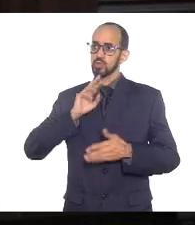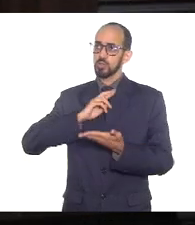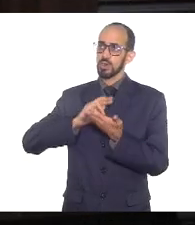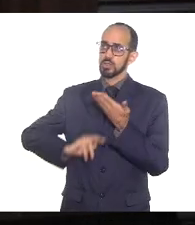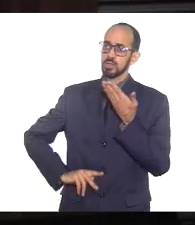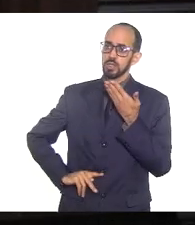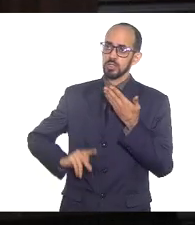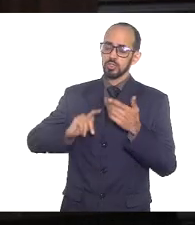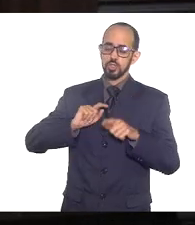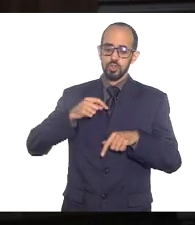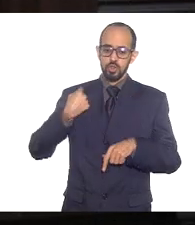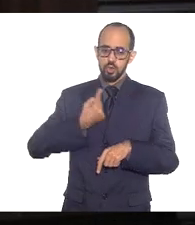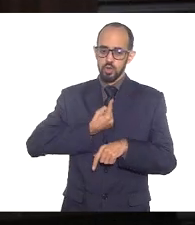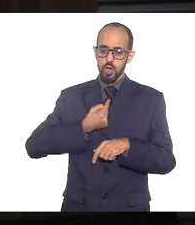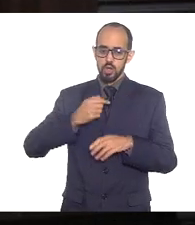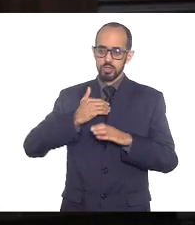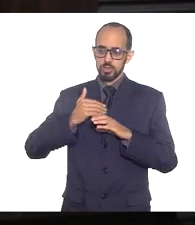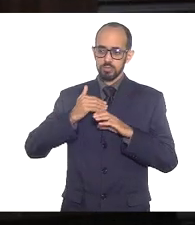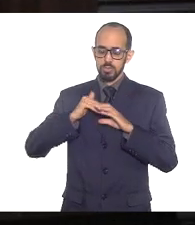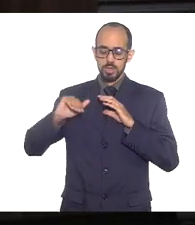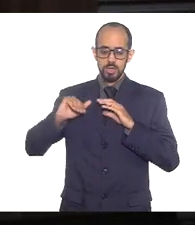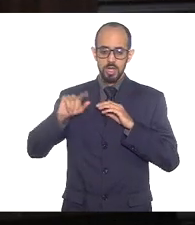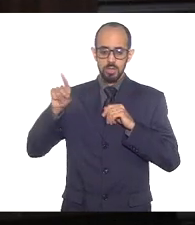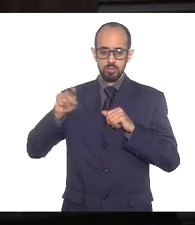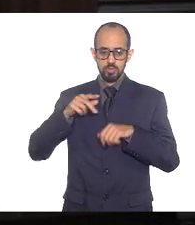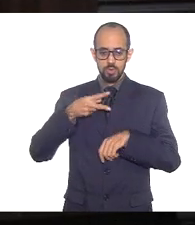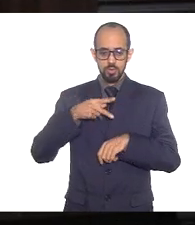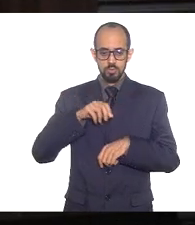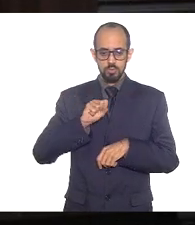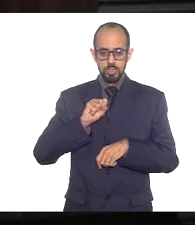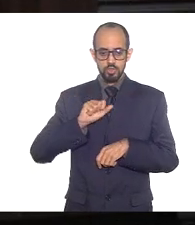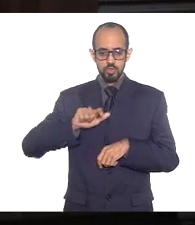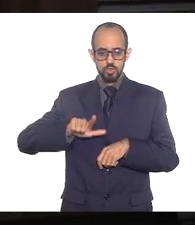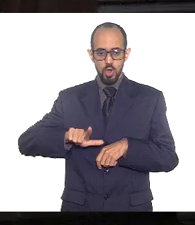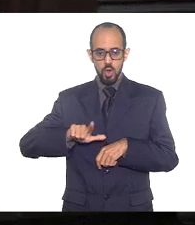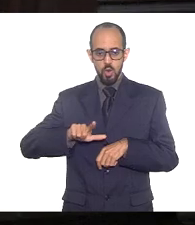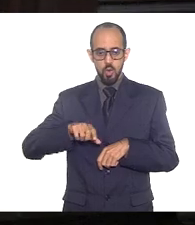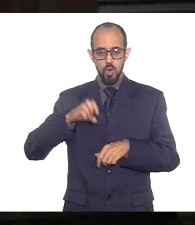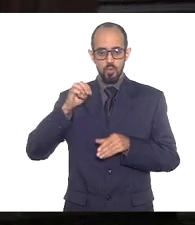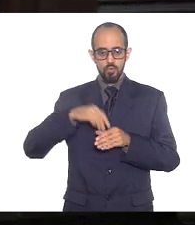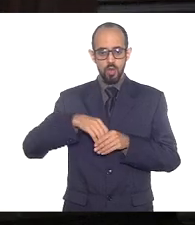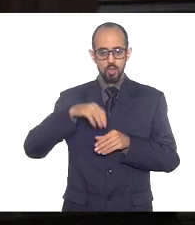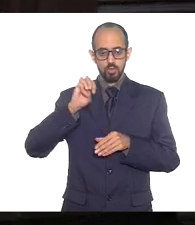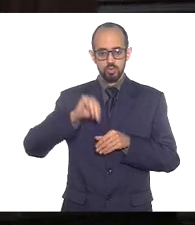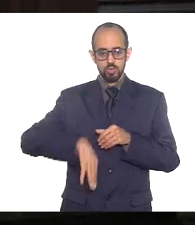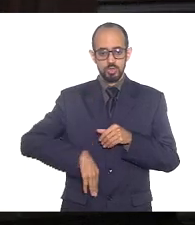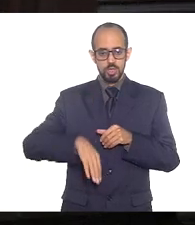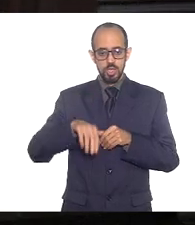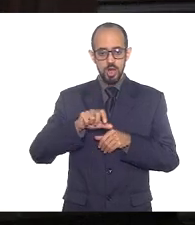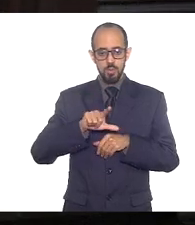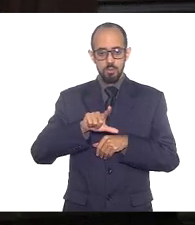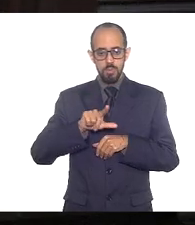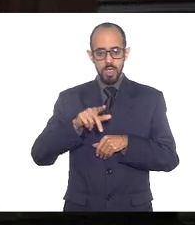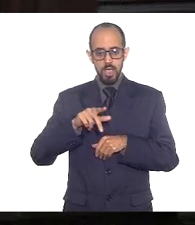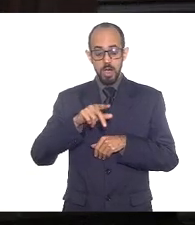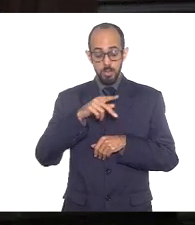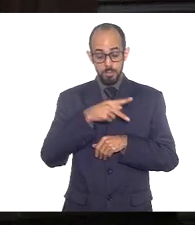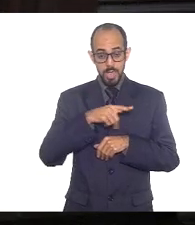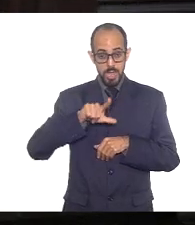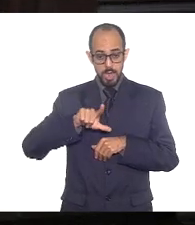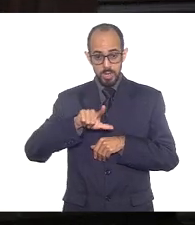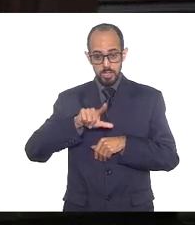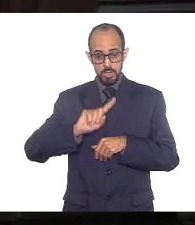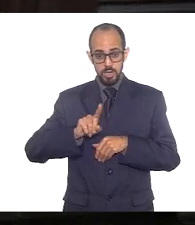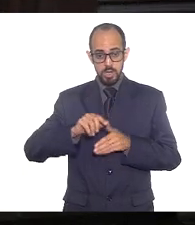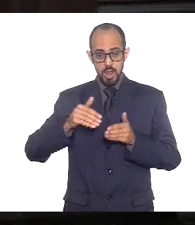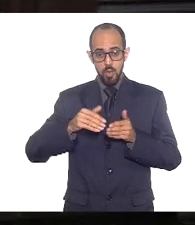nós encaminhamos pelo PSOL o voto sim ao pele e não objeto